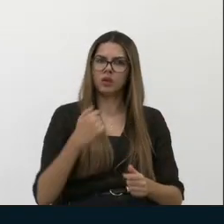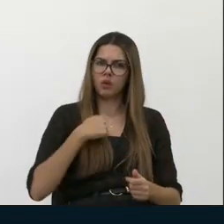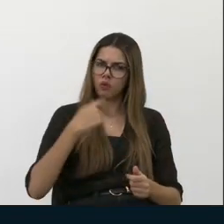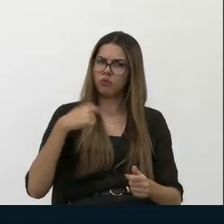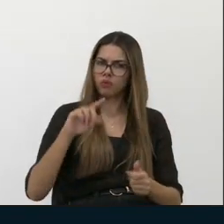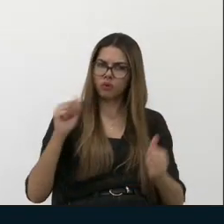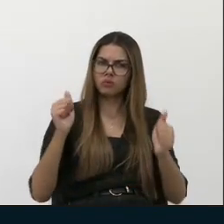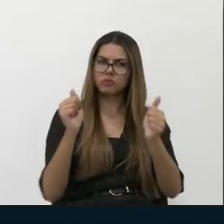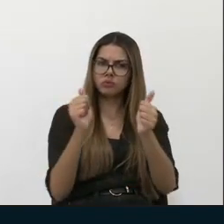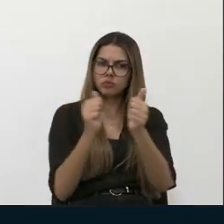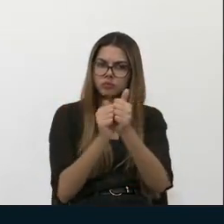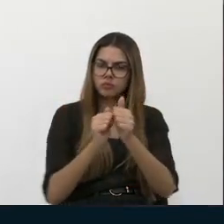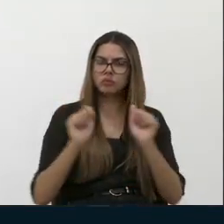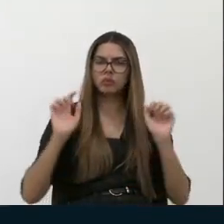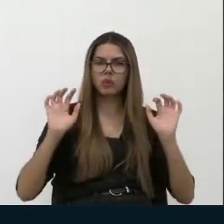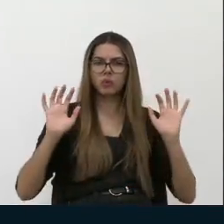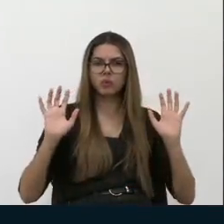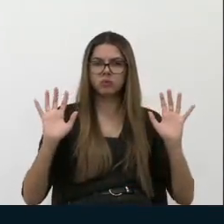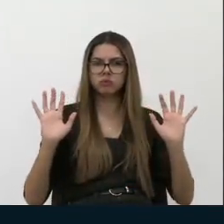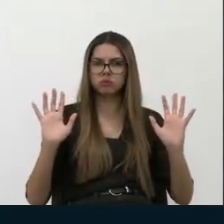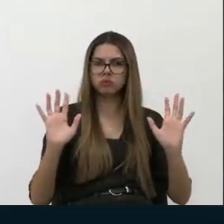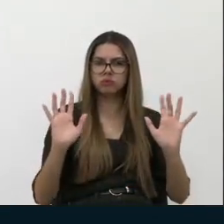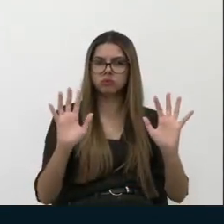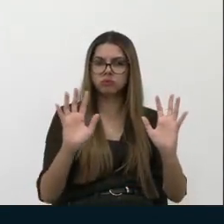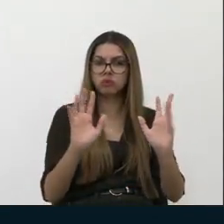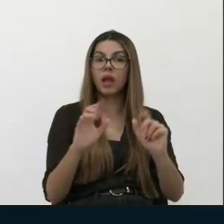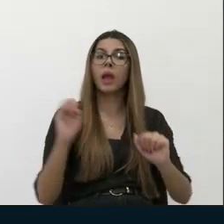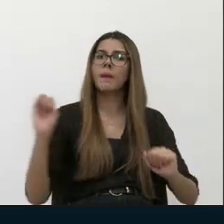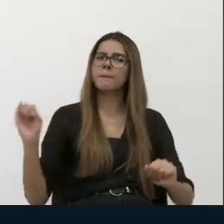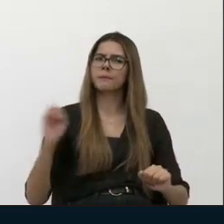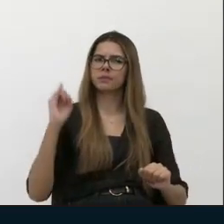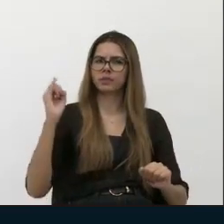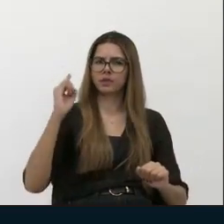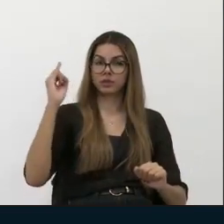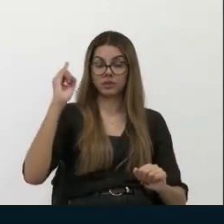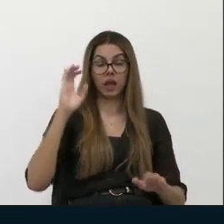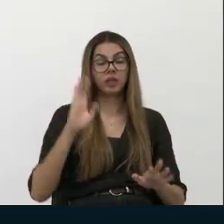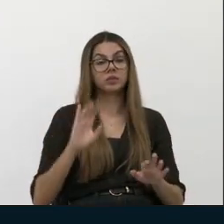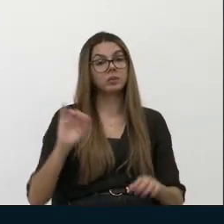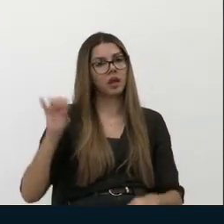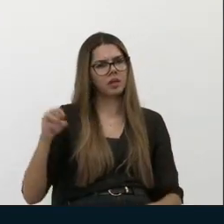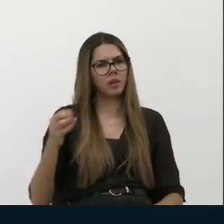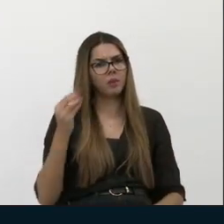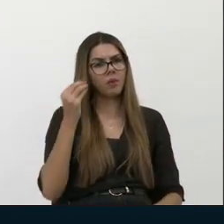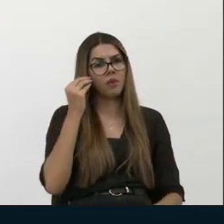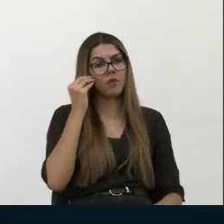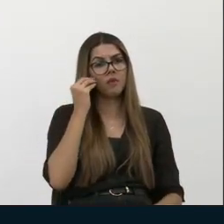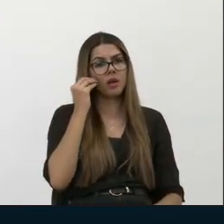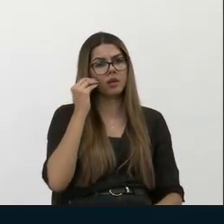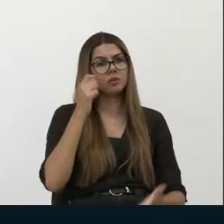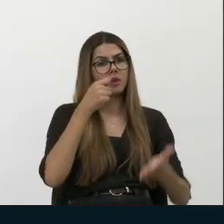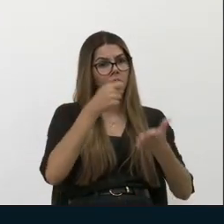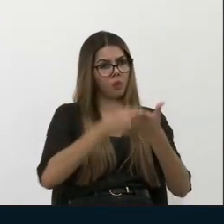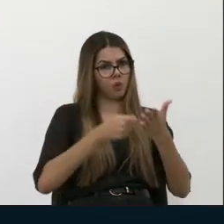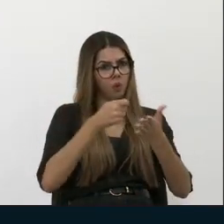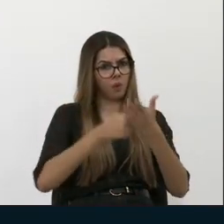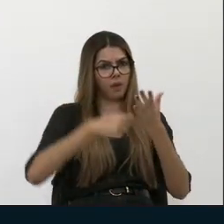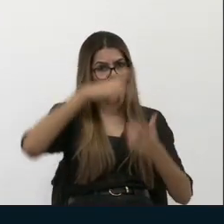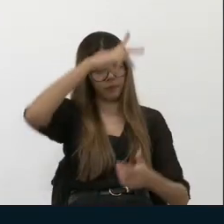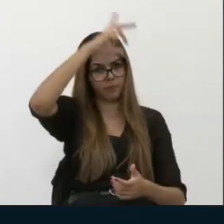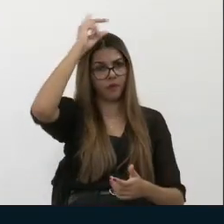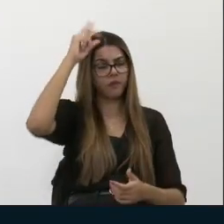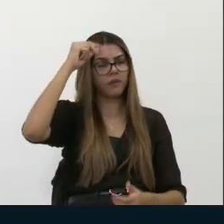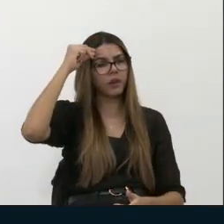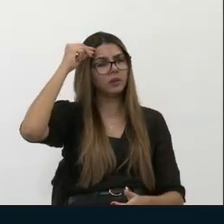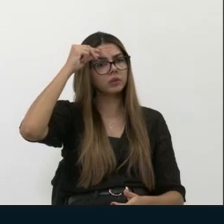E é muito importante, mas aproveito para cobrar do prefeito,